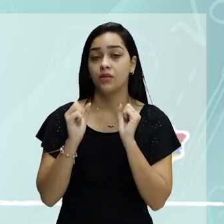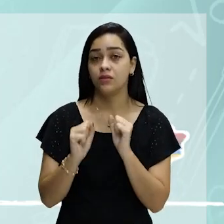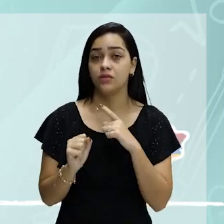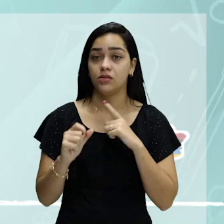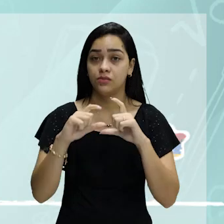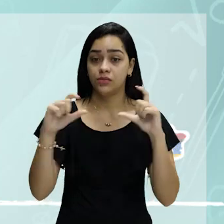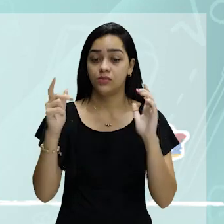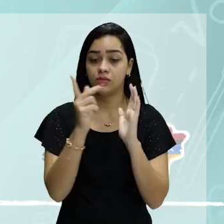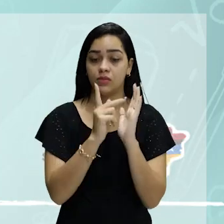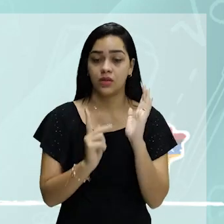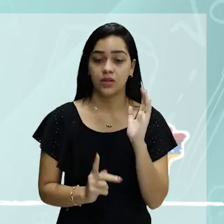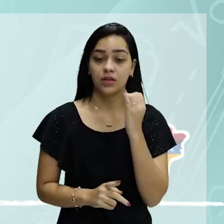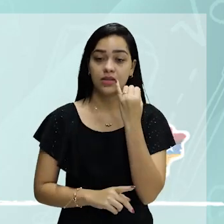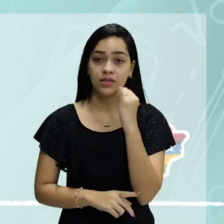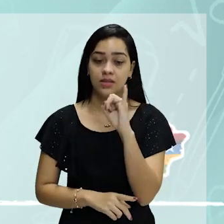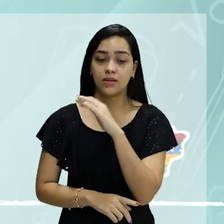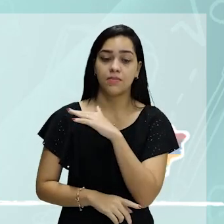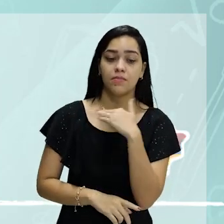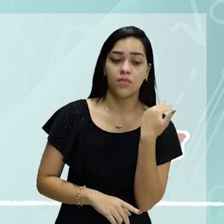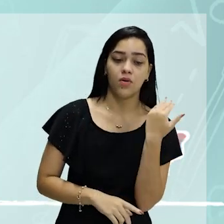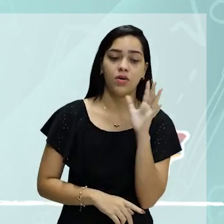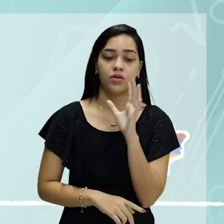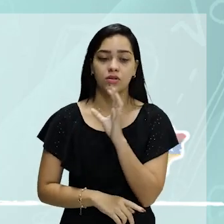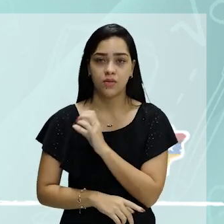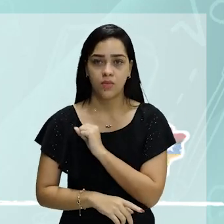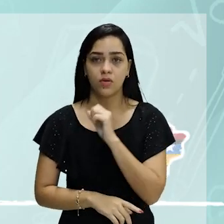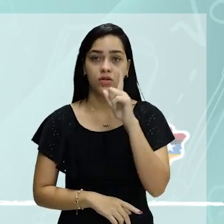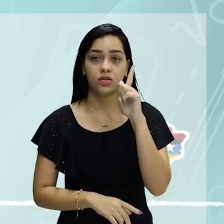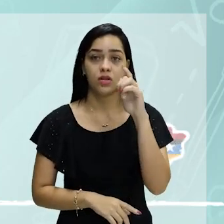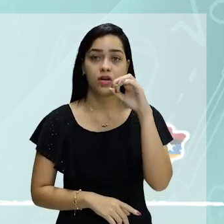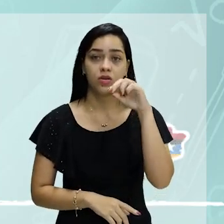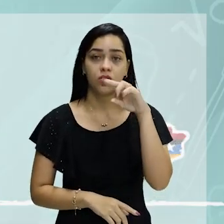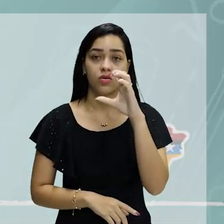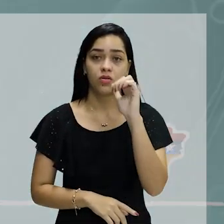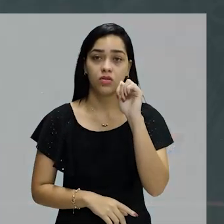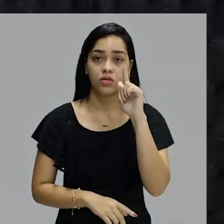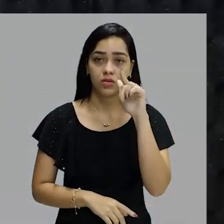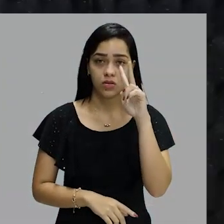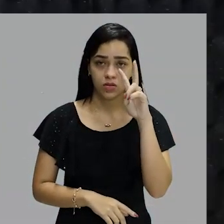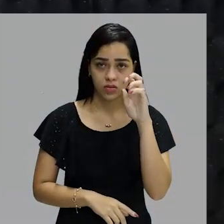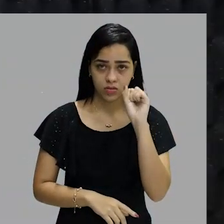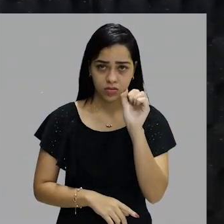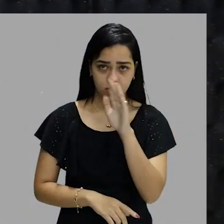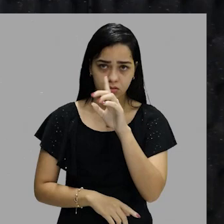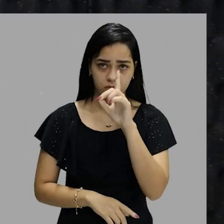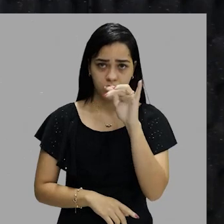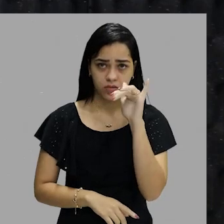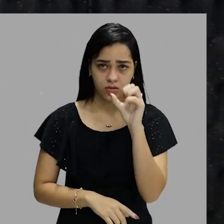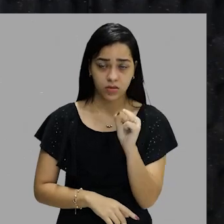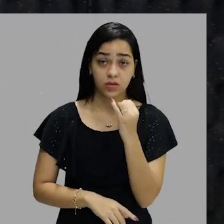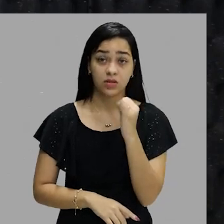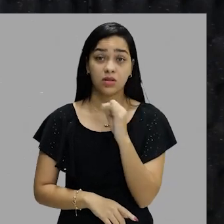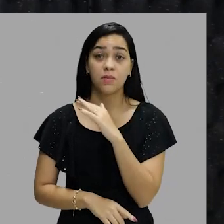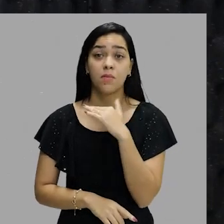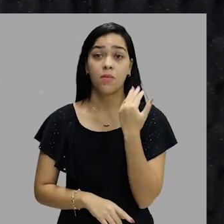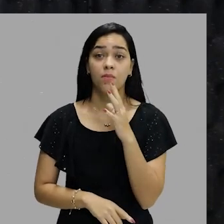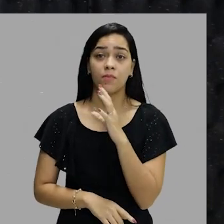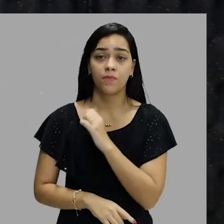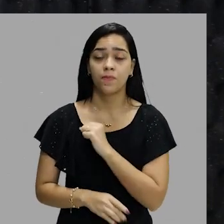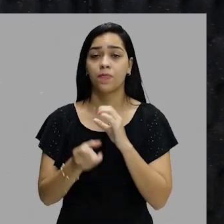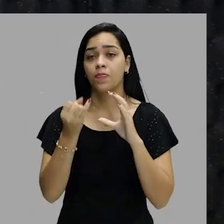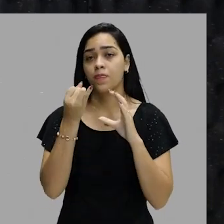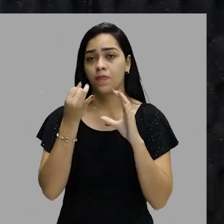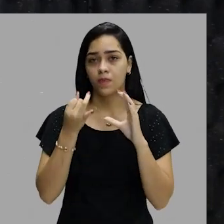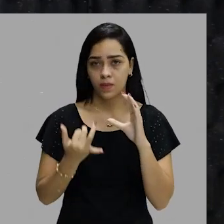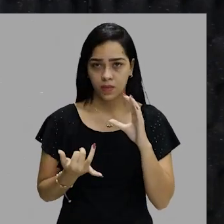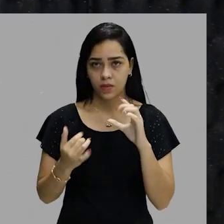observar no trecho desse poema que eu acabei de ler, que é de Gonçalves Dias. Se morre de amor. A característica que